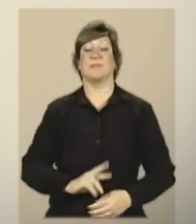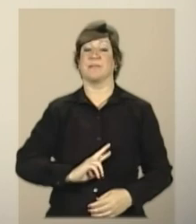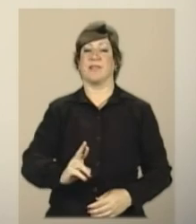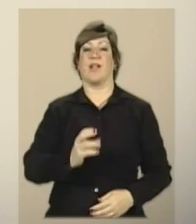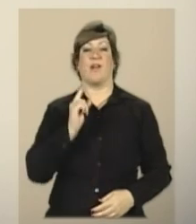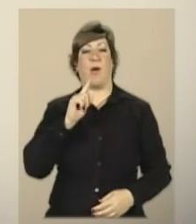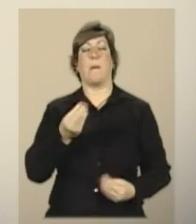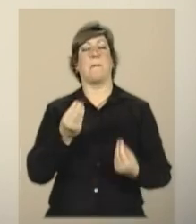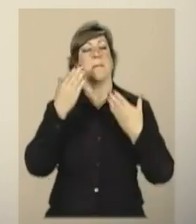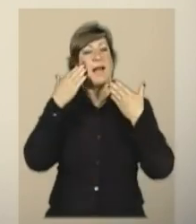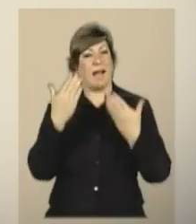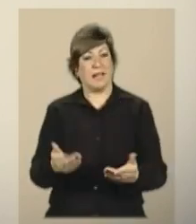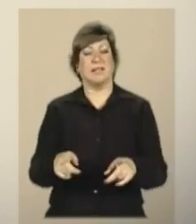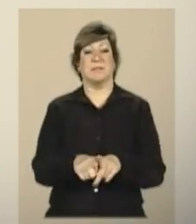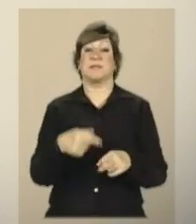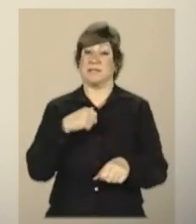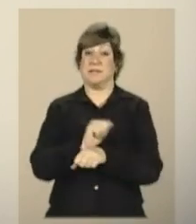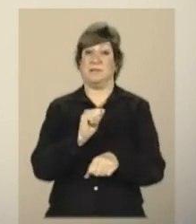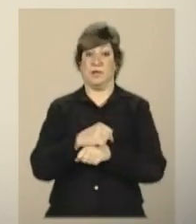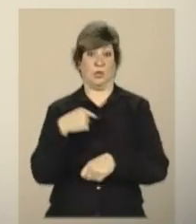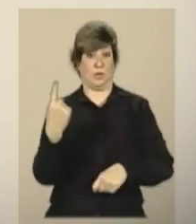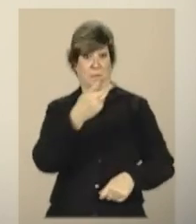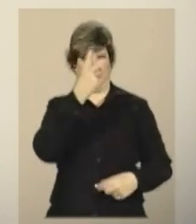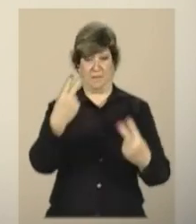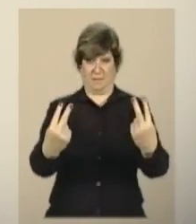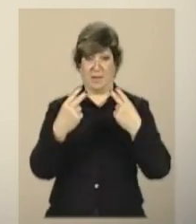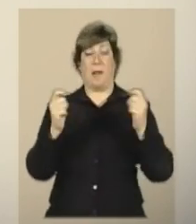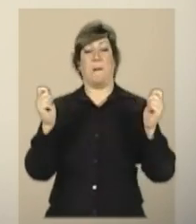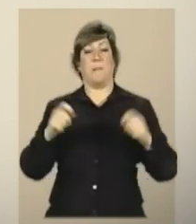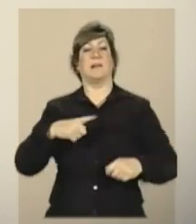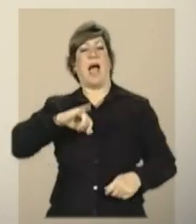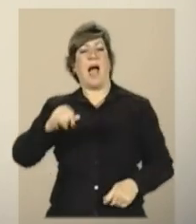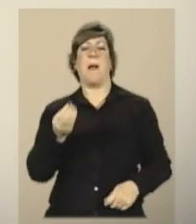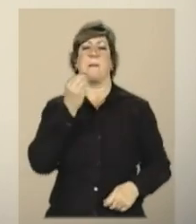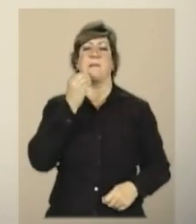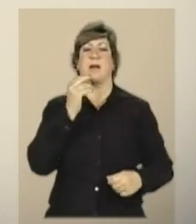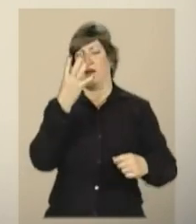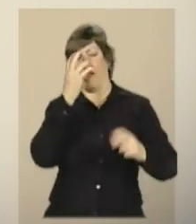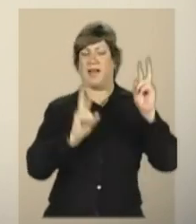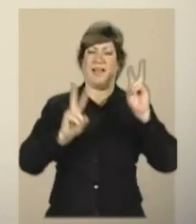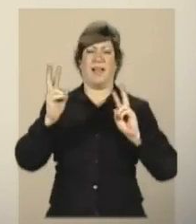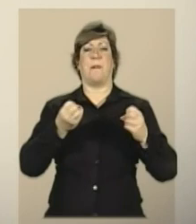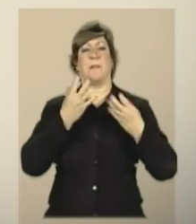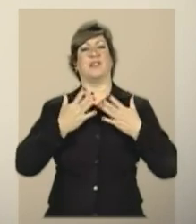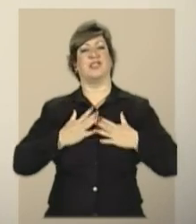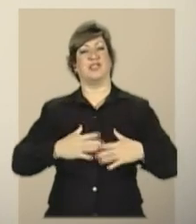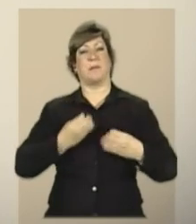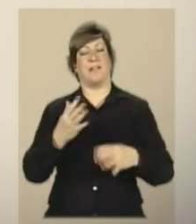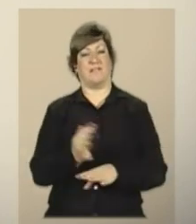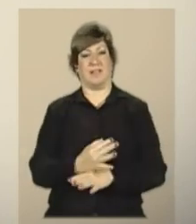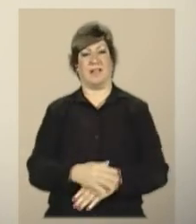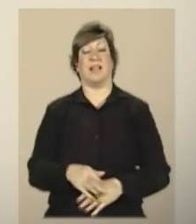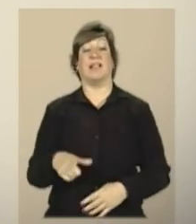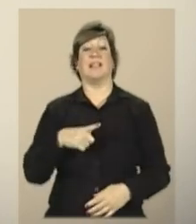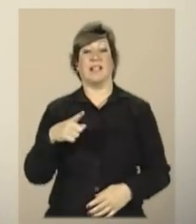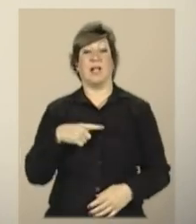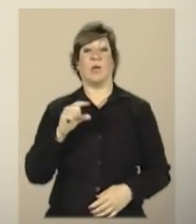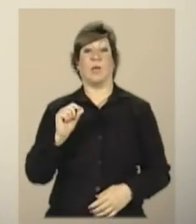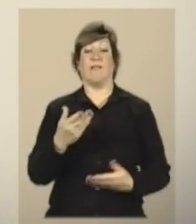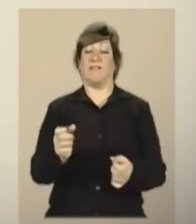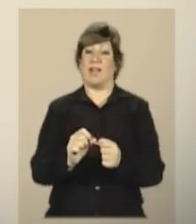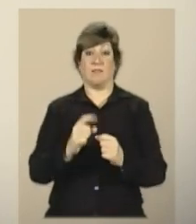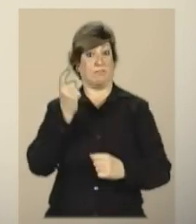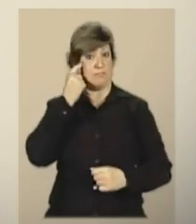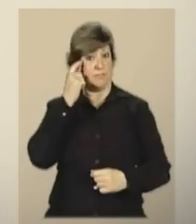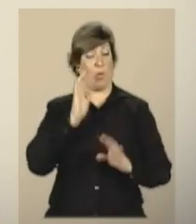olha Max muito obrigada Espero que os nossos ouvidos Aproveitem bem esse carnaval e o